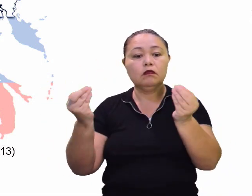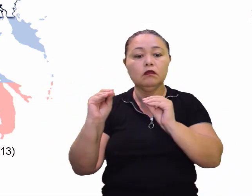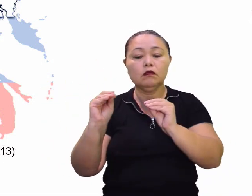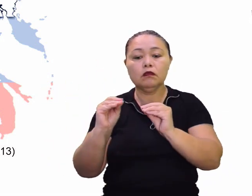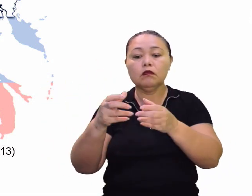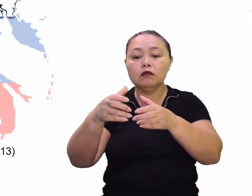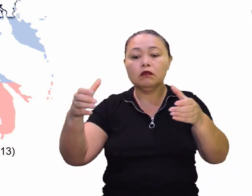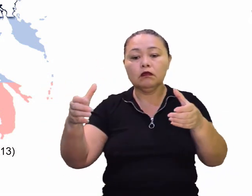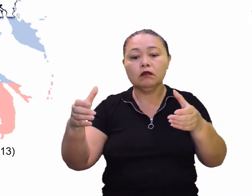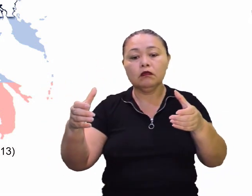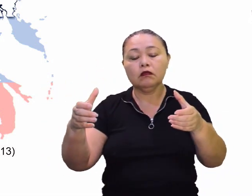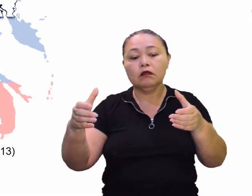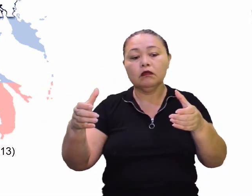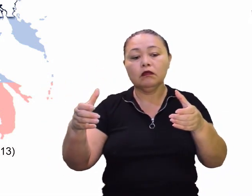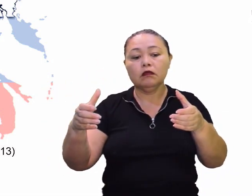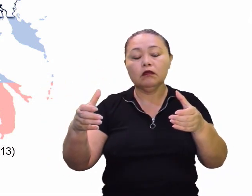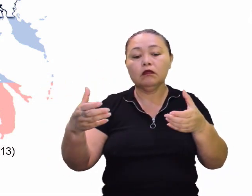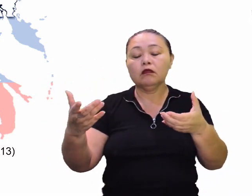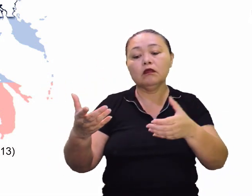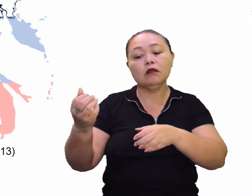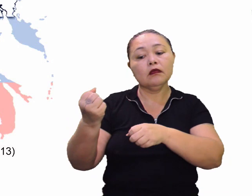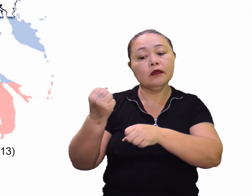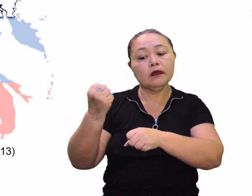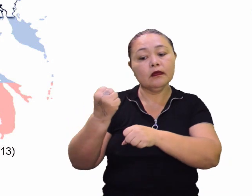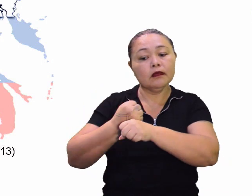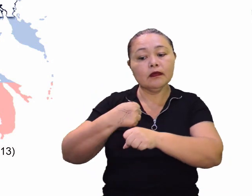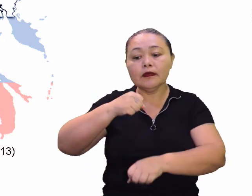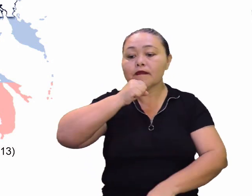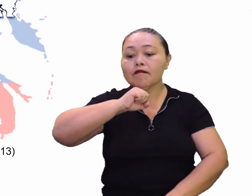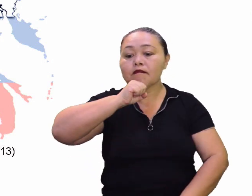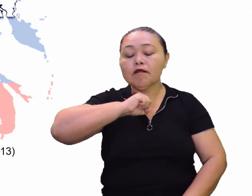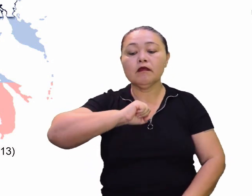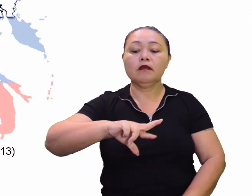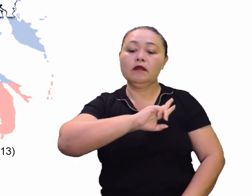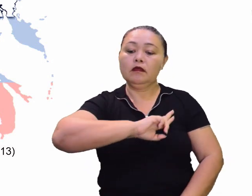pela maioria das antigas repúblicas